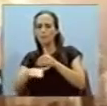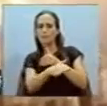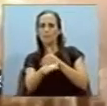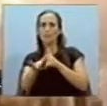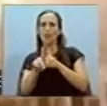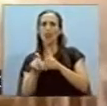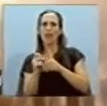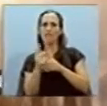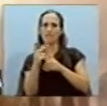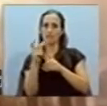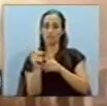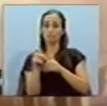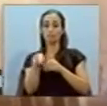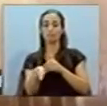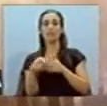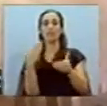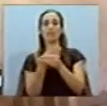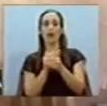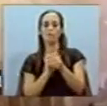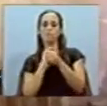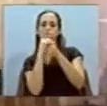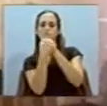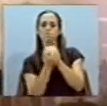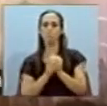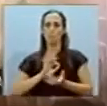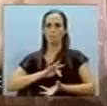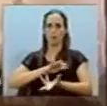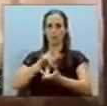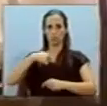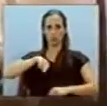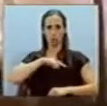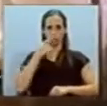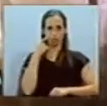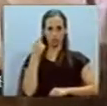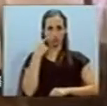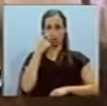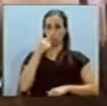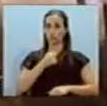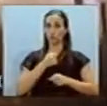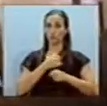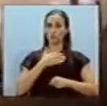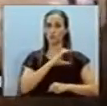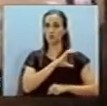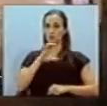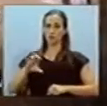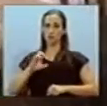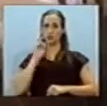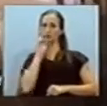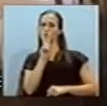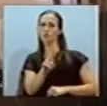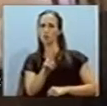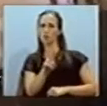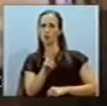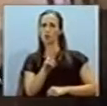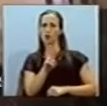e que, no fundo, deram origem à crosta dos planetas como nós os conhecemos. Os cientistas, quando olharam para os dados da Messenger, da sonda